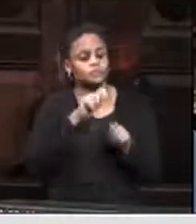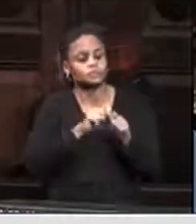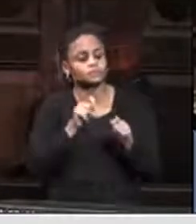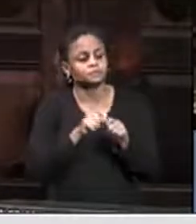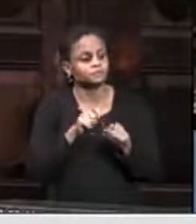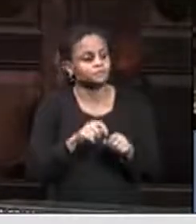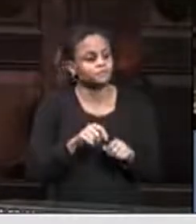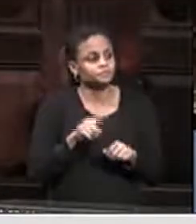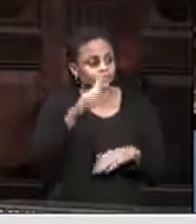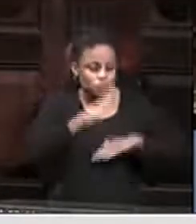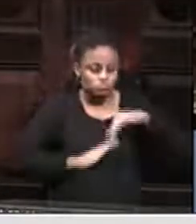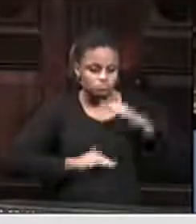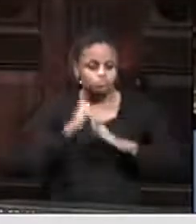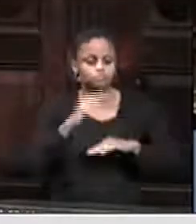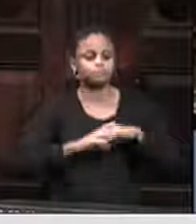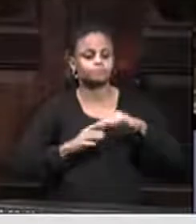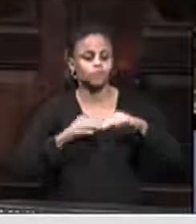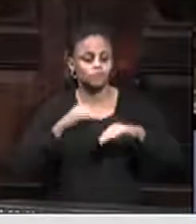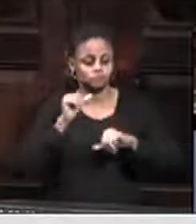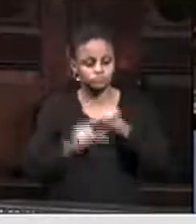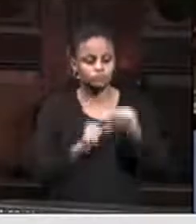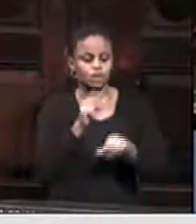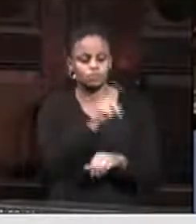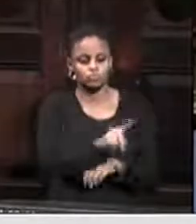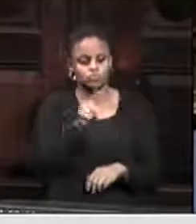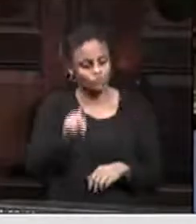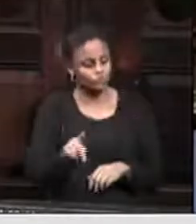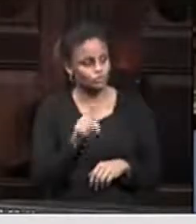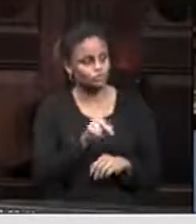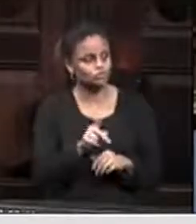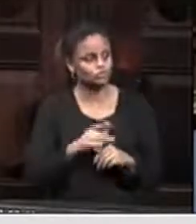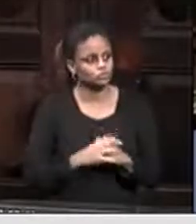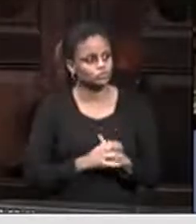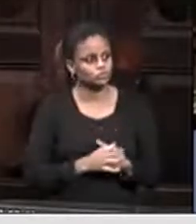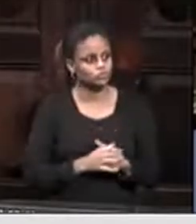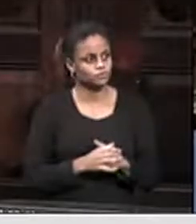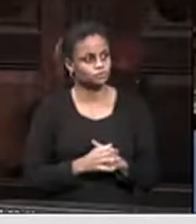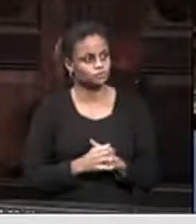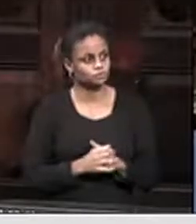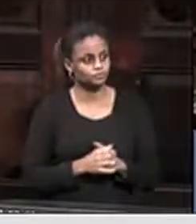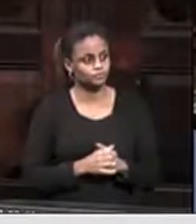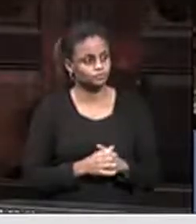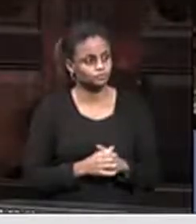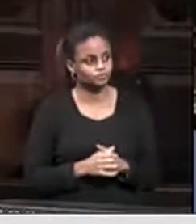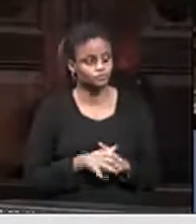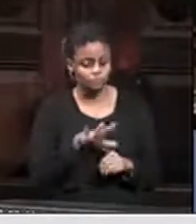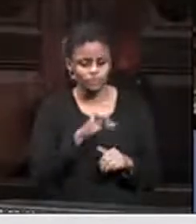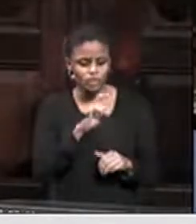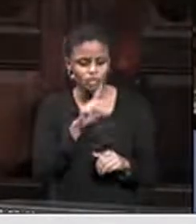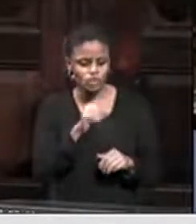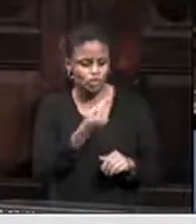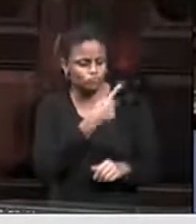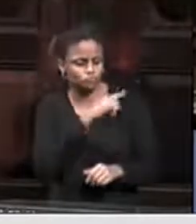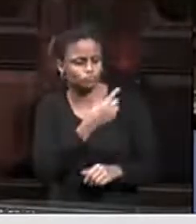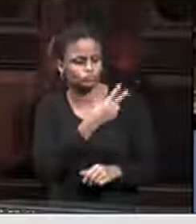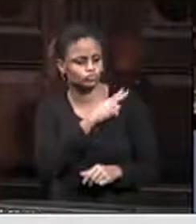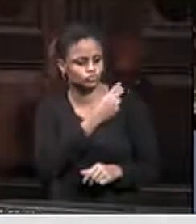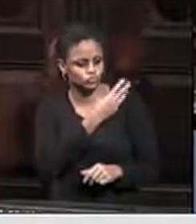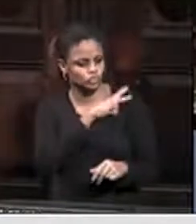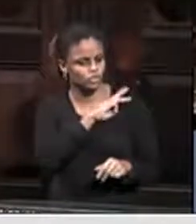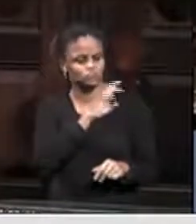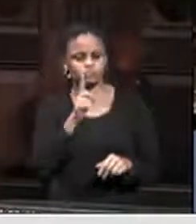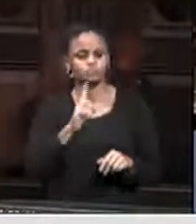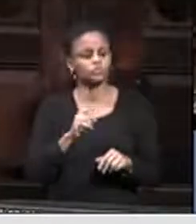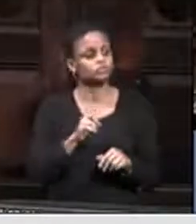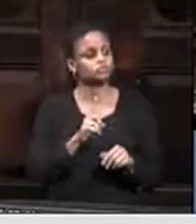qualificação ao magistério, já que eles eram apenas formados em nível médio, no nível do ensino